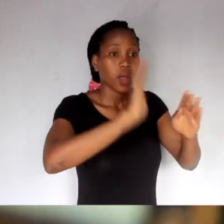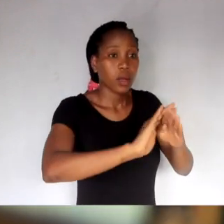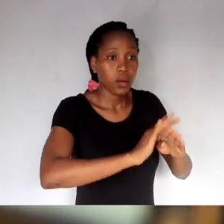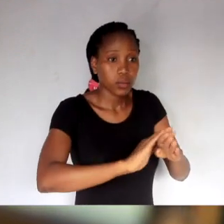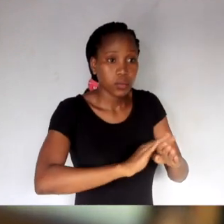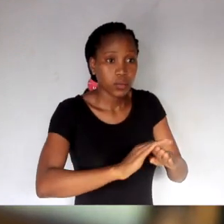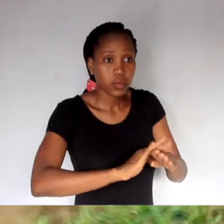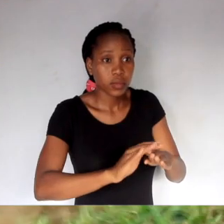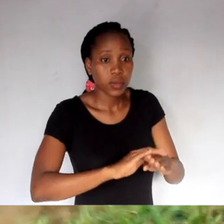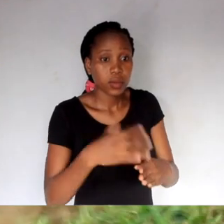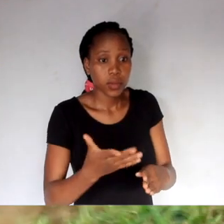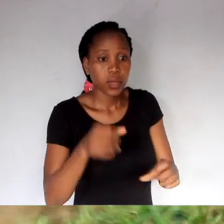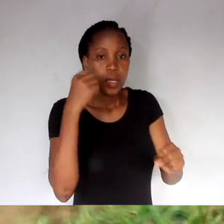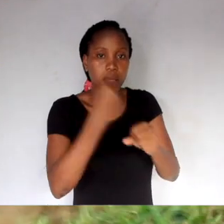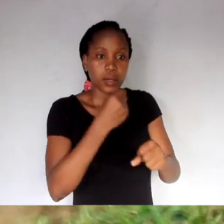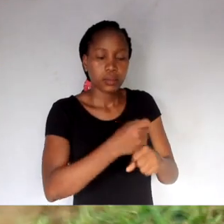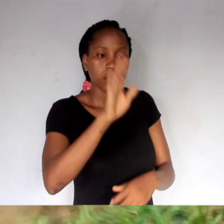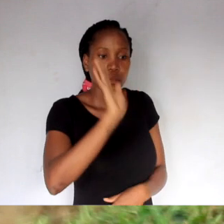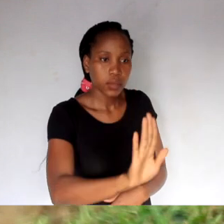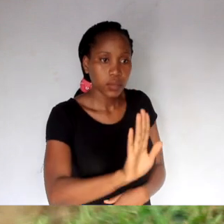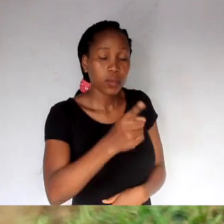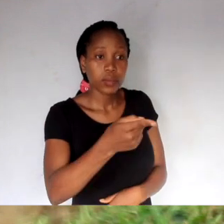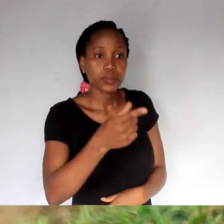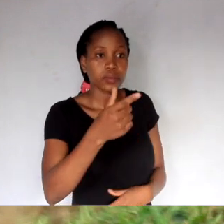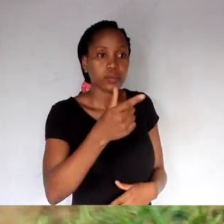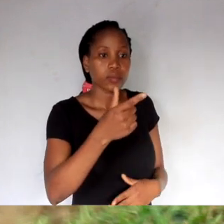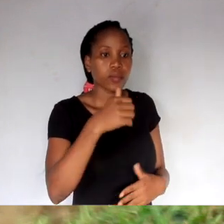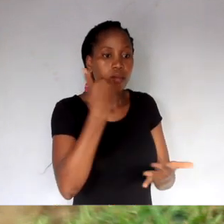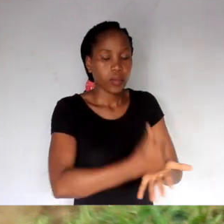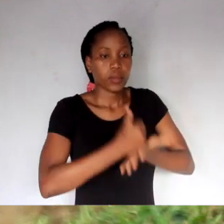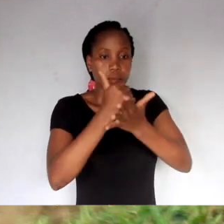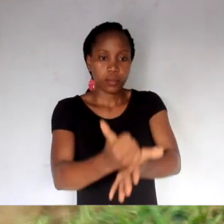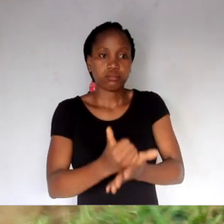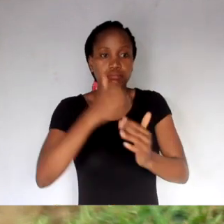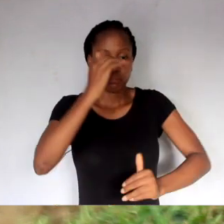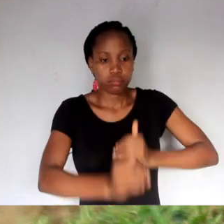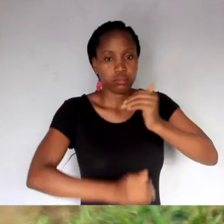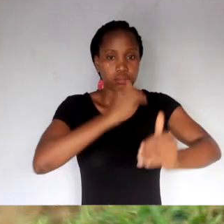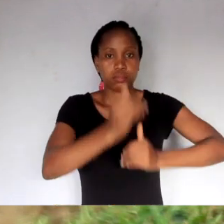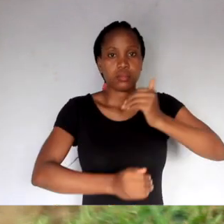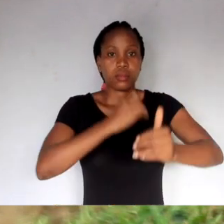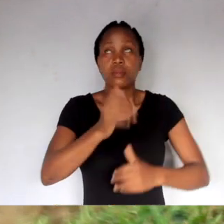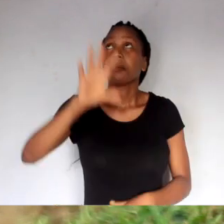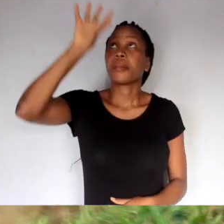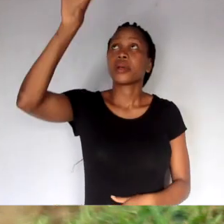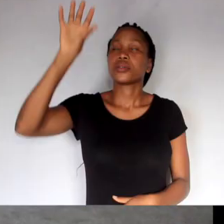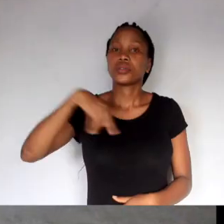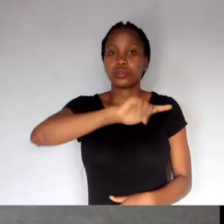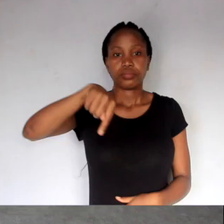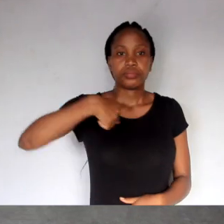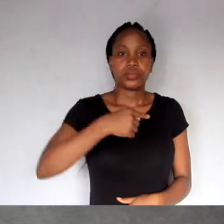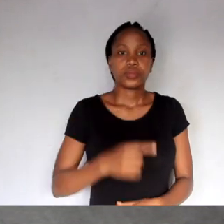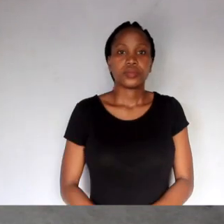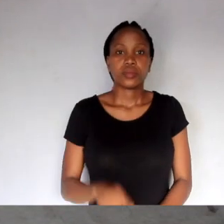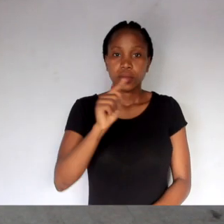estar nesta rede, de poder contribuir para o desenvolvimento do nosso país. É